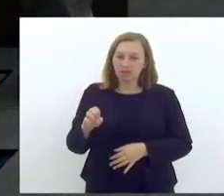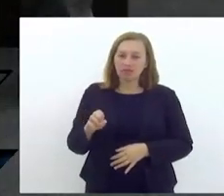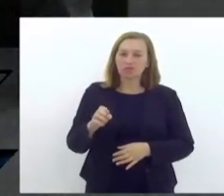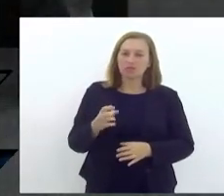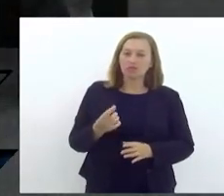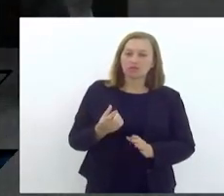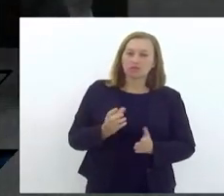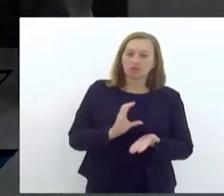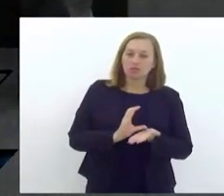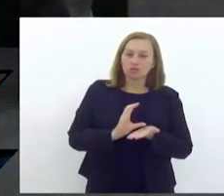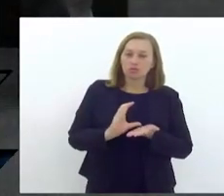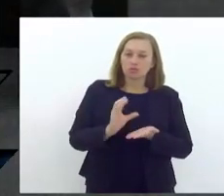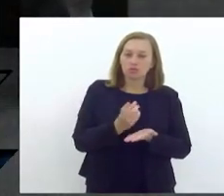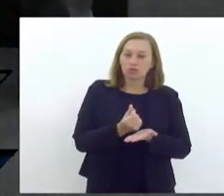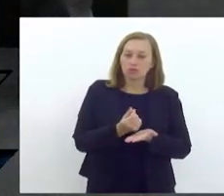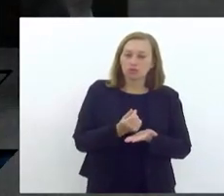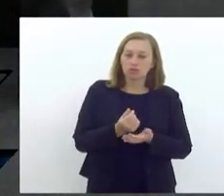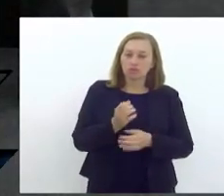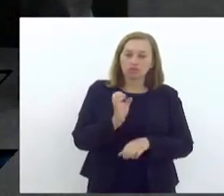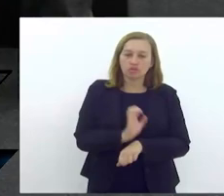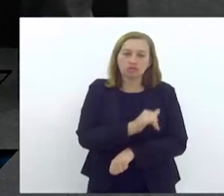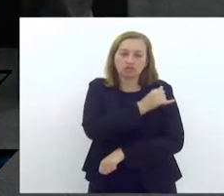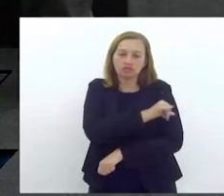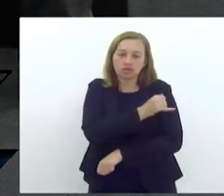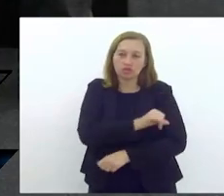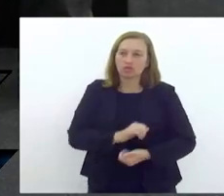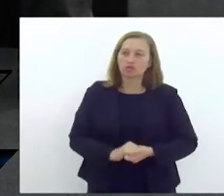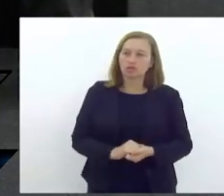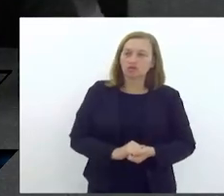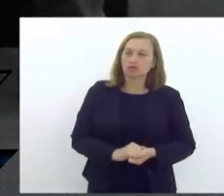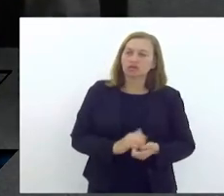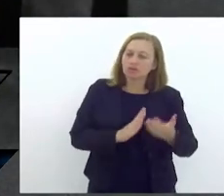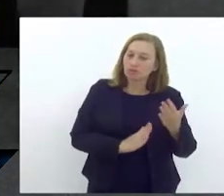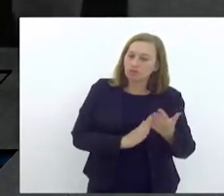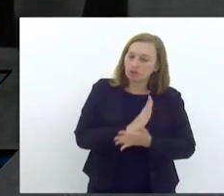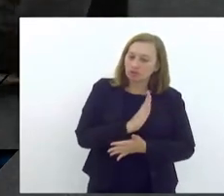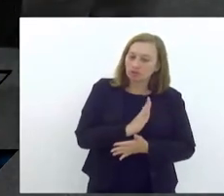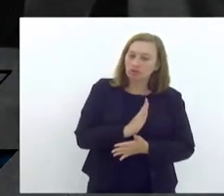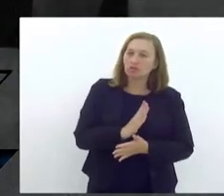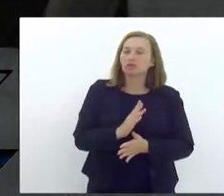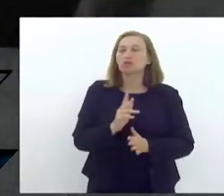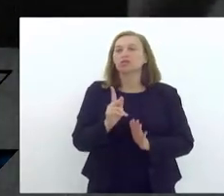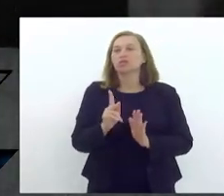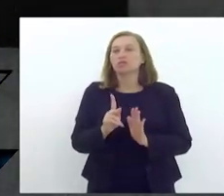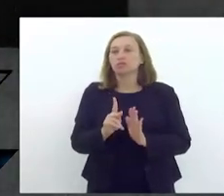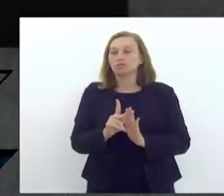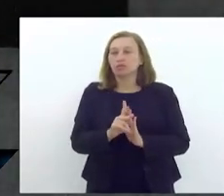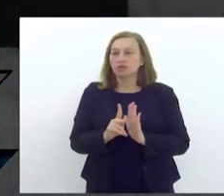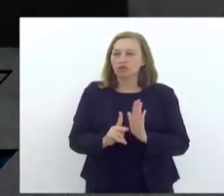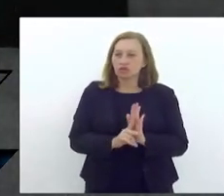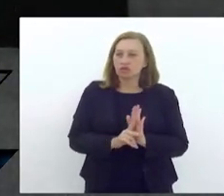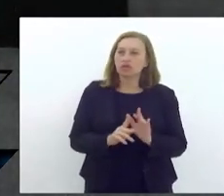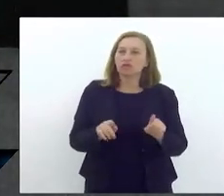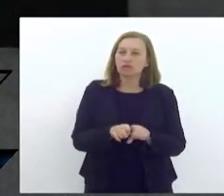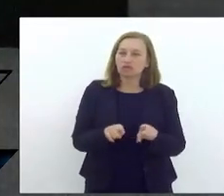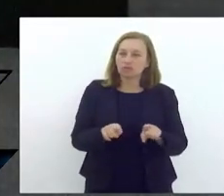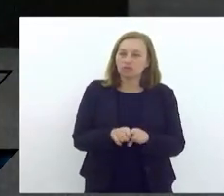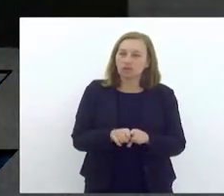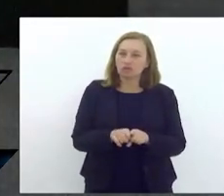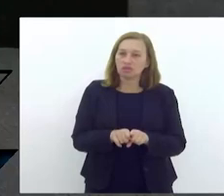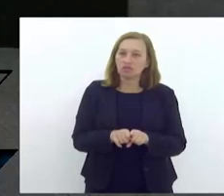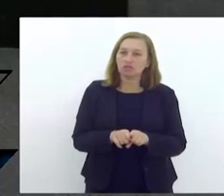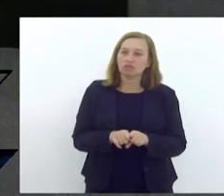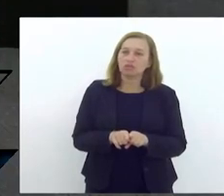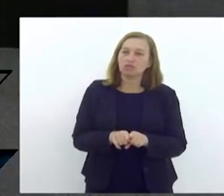públicos do âmbito do Estado do Rio de Janeiro somos favoráveis ao projeto e favoráveis aos pareceres